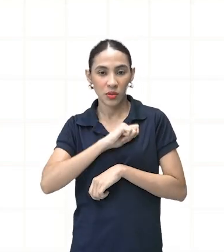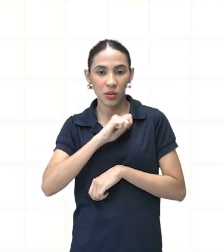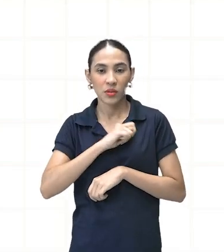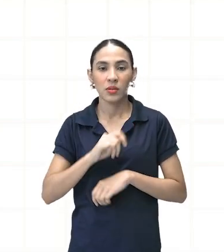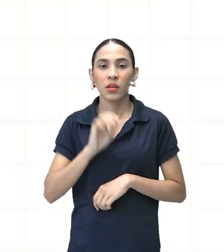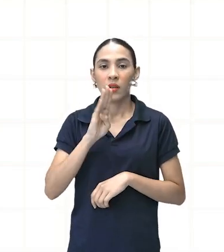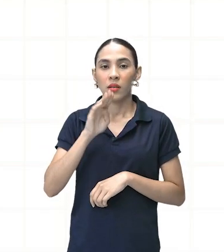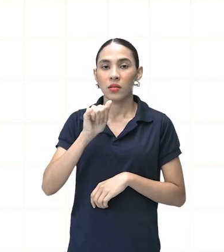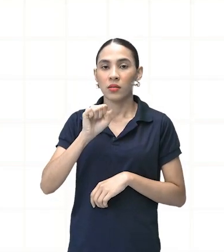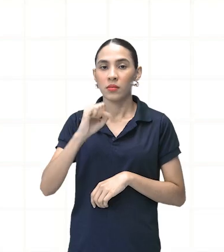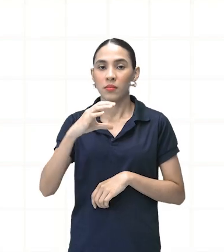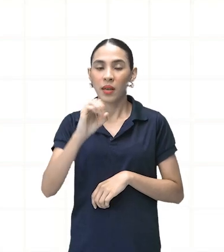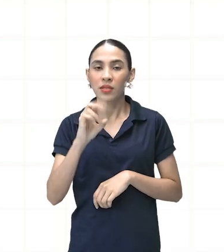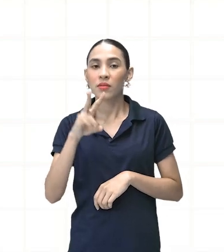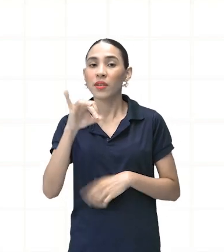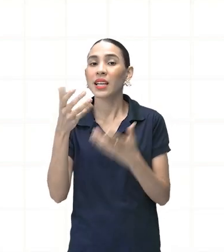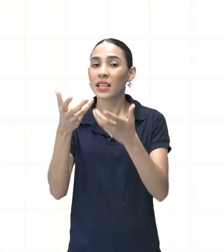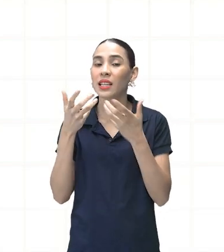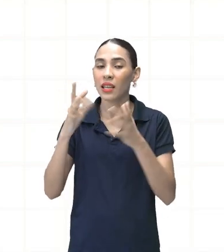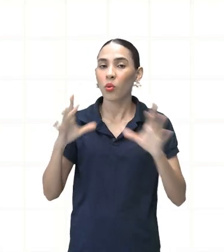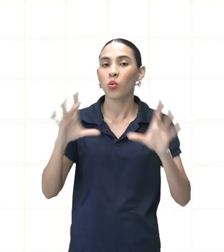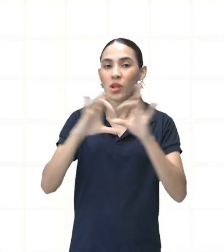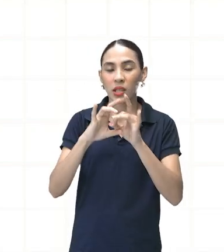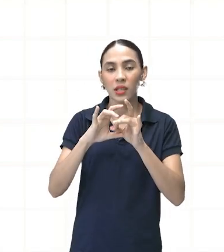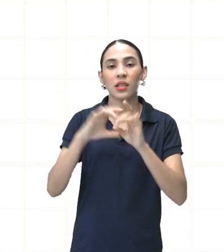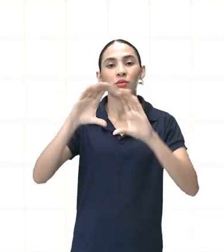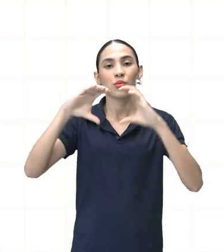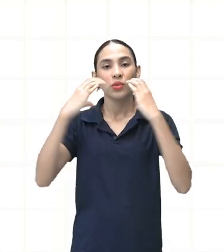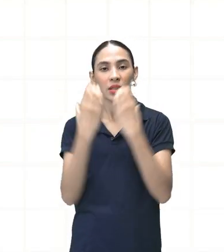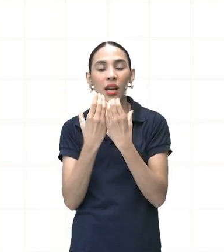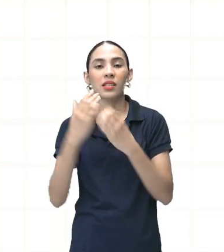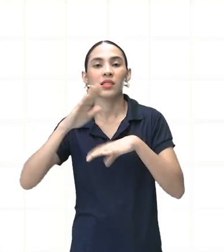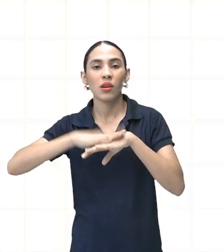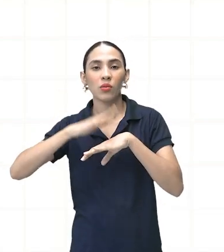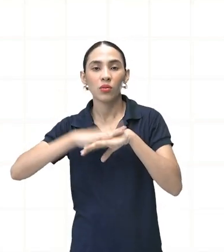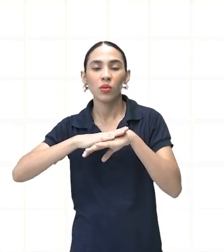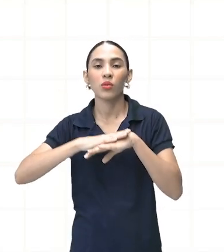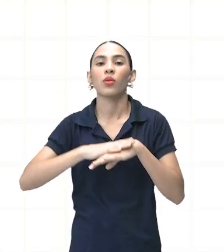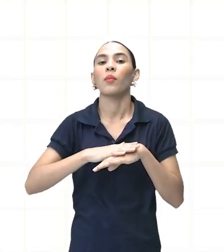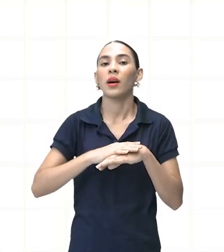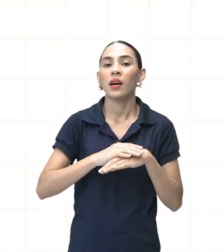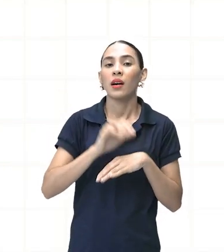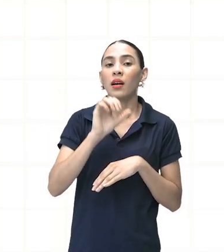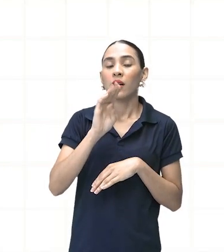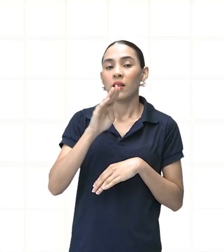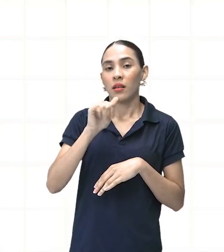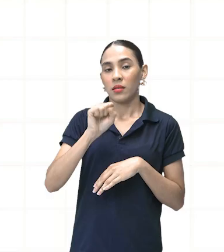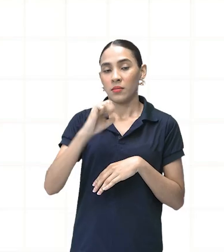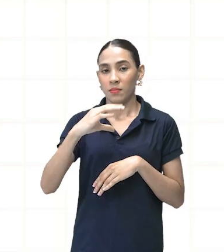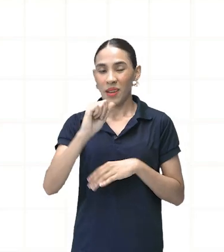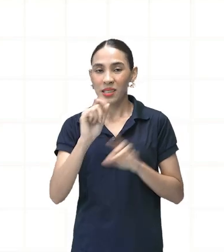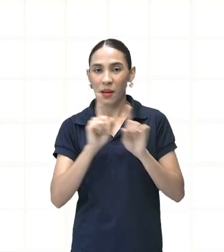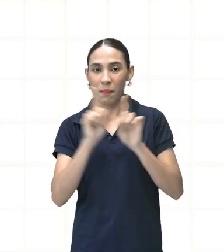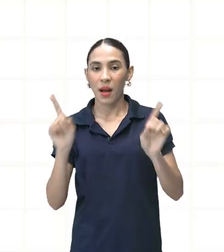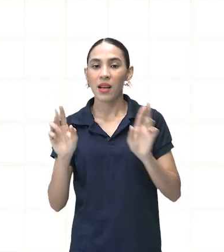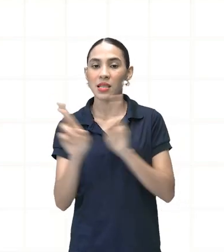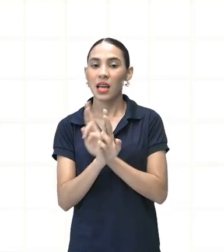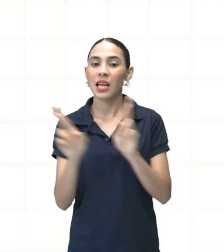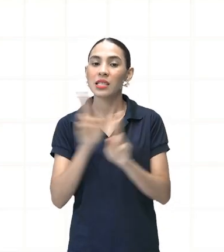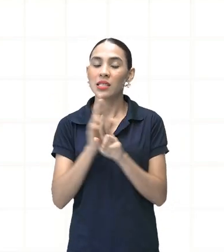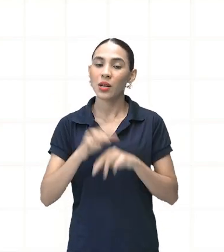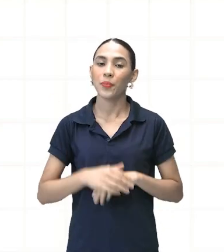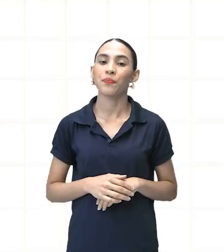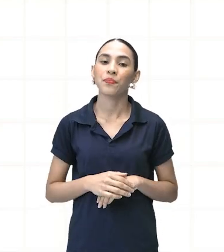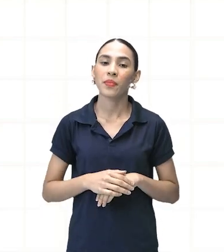nacionalistas bascos, eles vão querer unir aí as comunidades autônomas bascas. Já em relação a